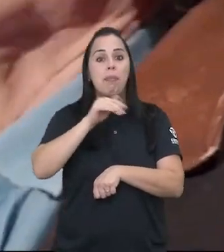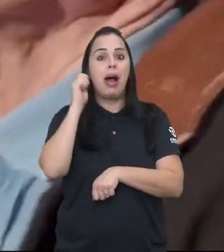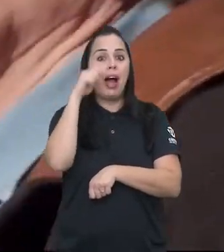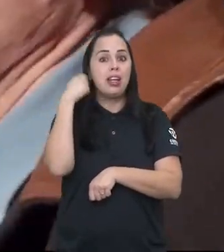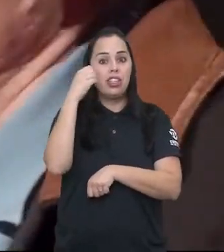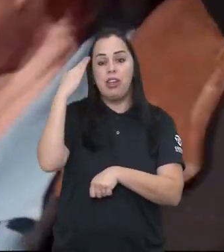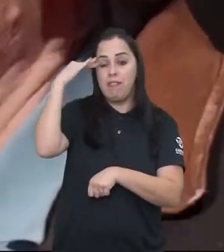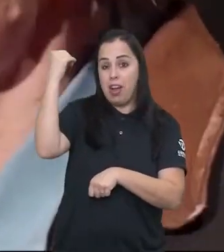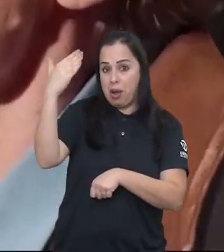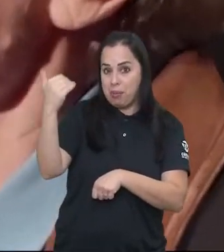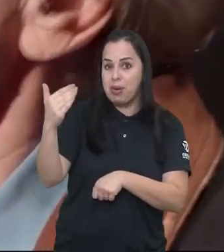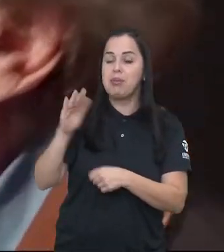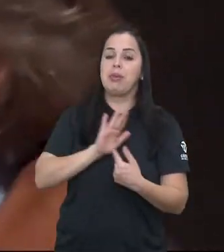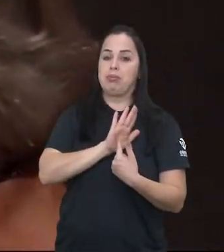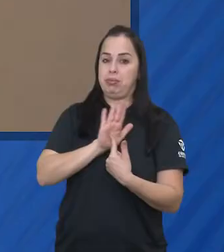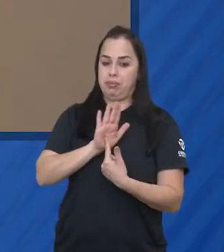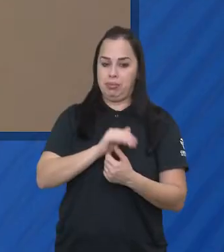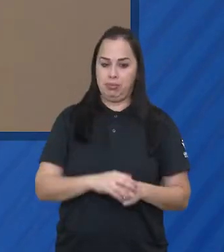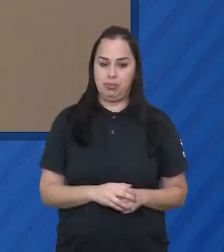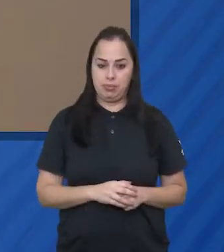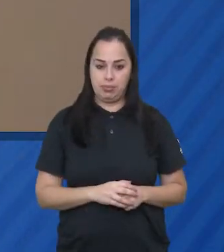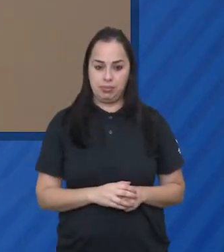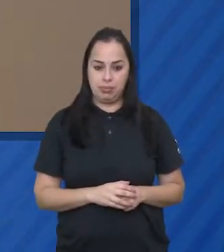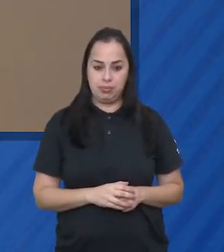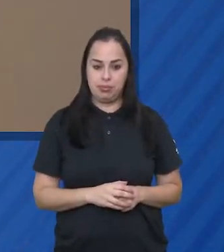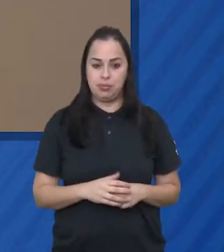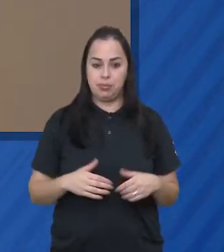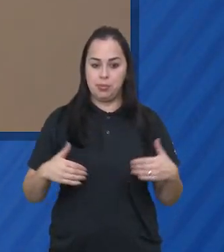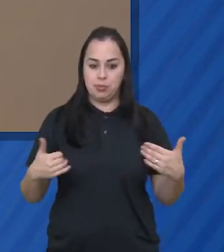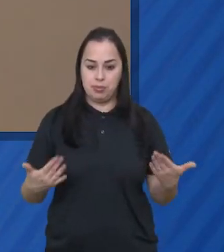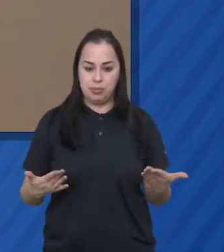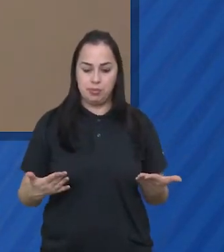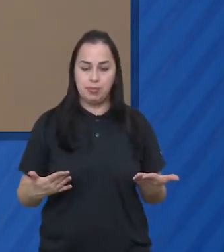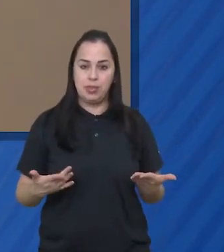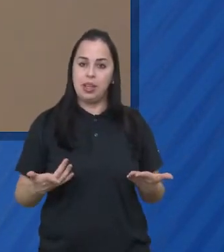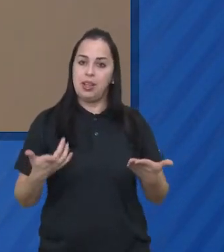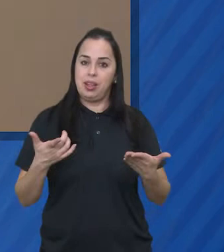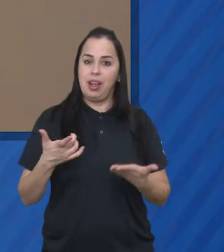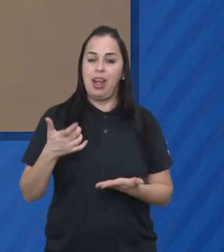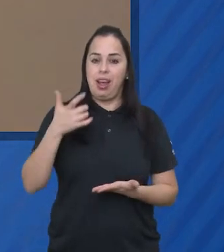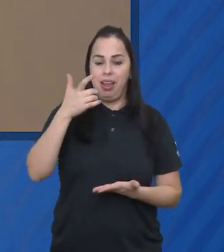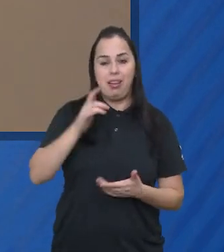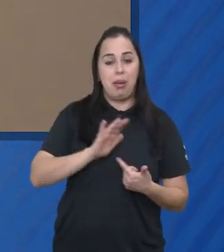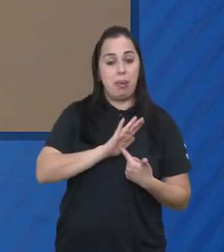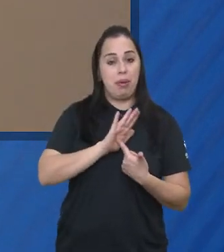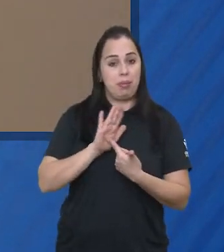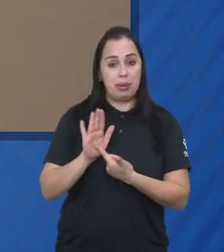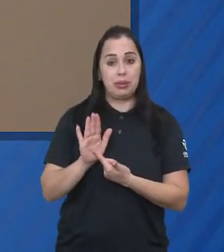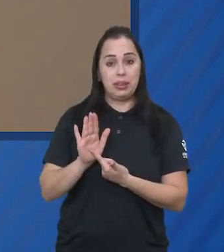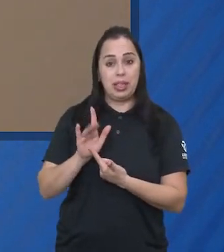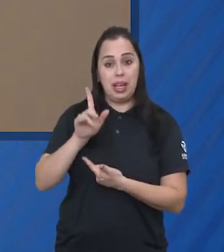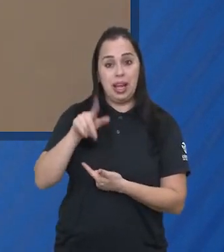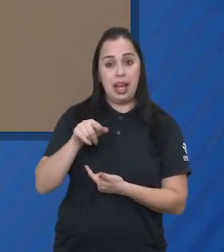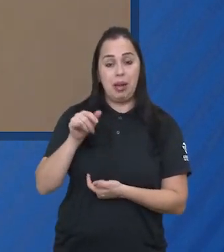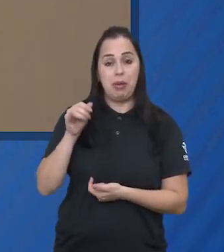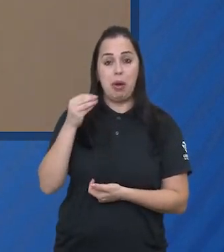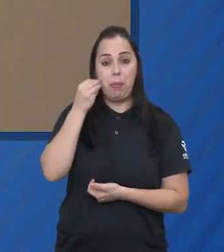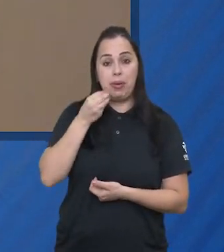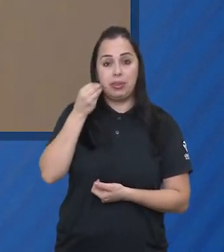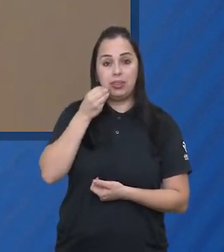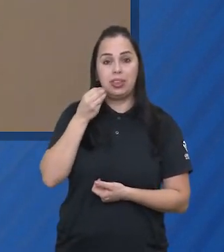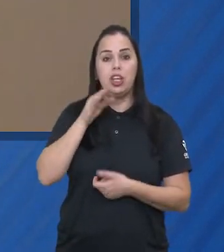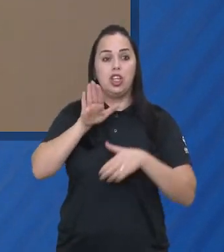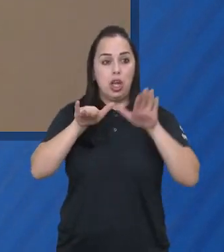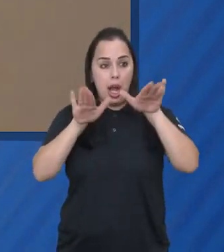renome nacional para se apresentar. A gente vê na mostra uma possibilidade de trazer o público